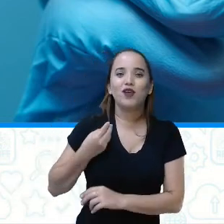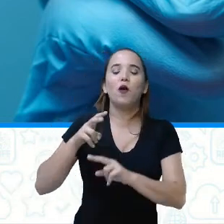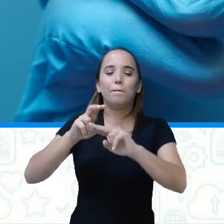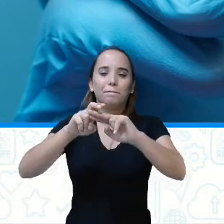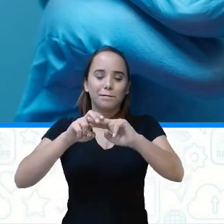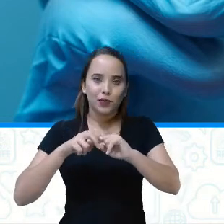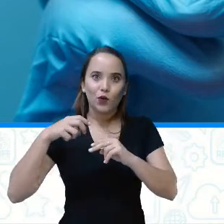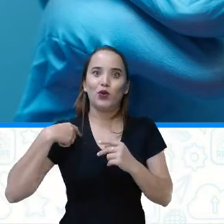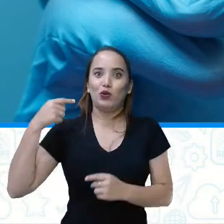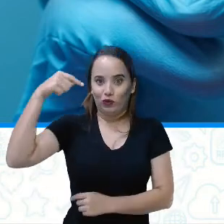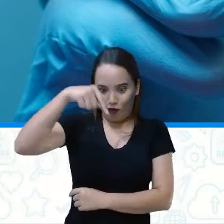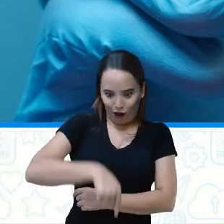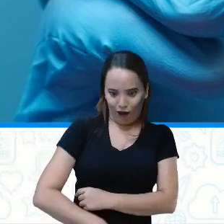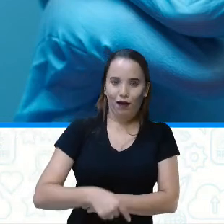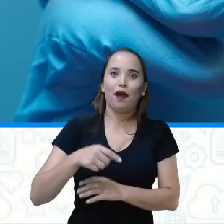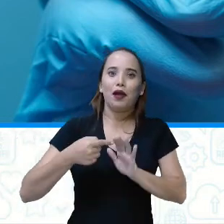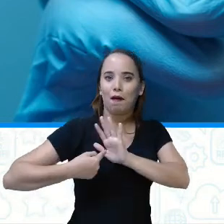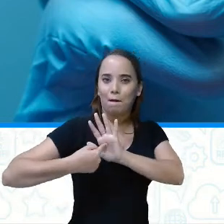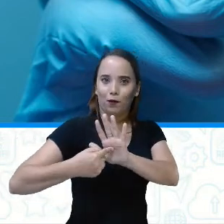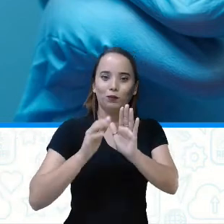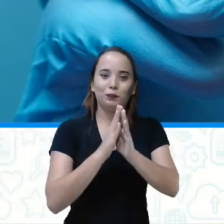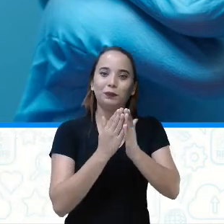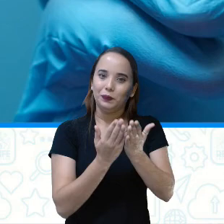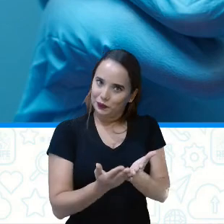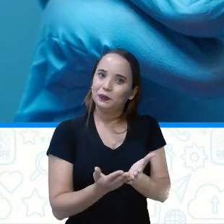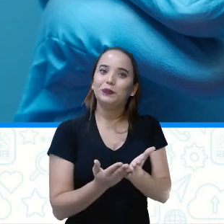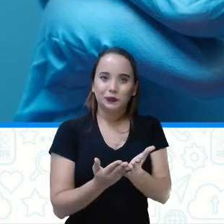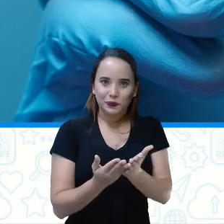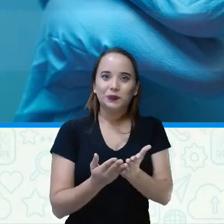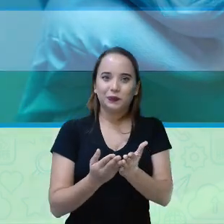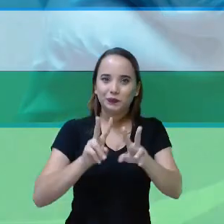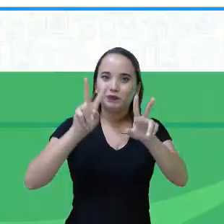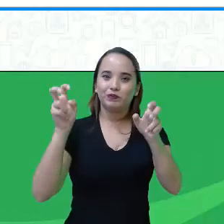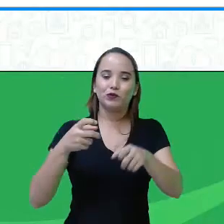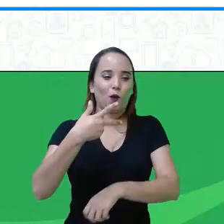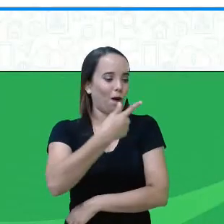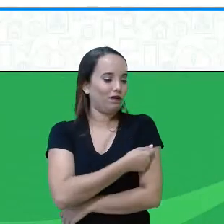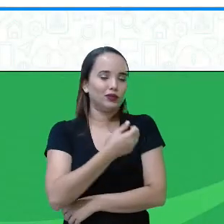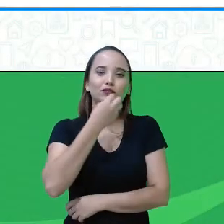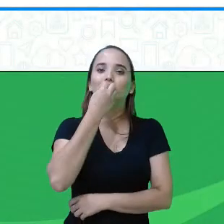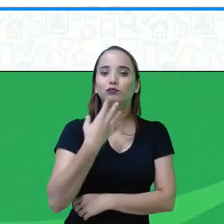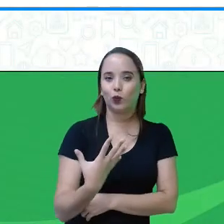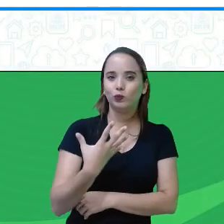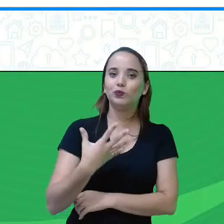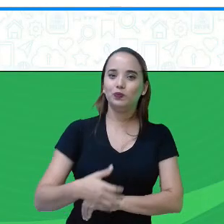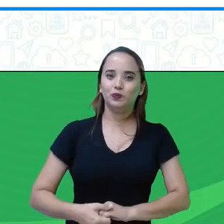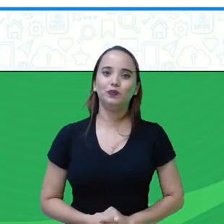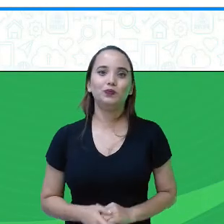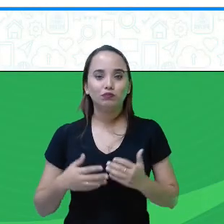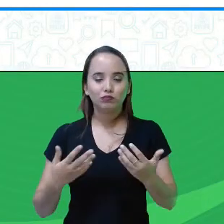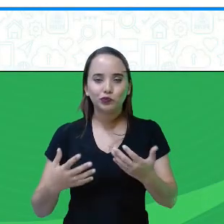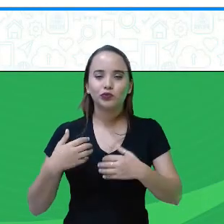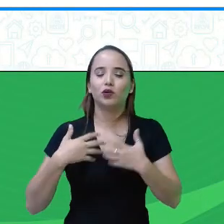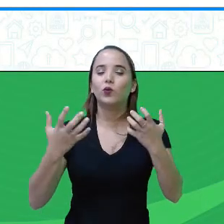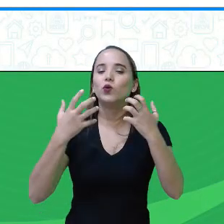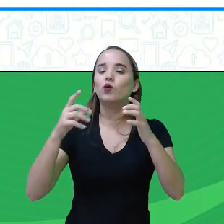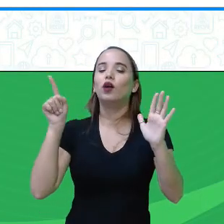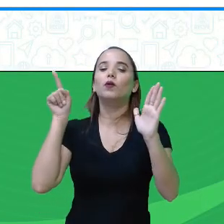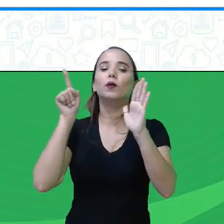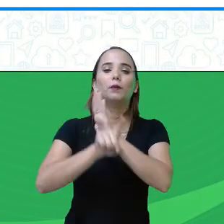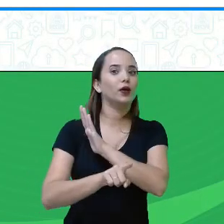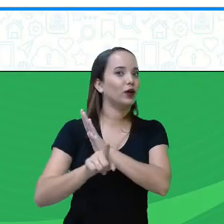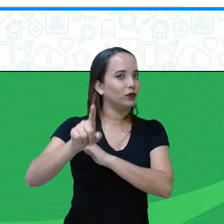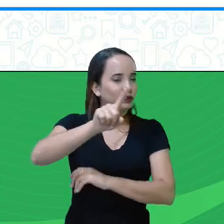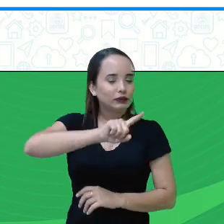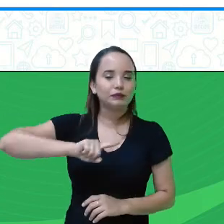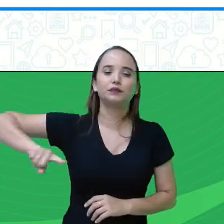estamos trazendo esse livro essa semana para a gente conversar. Vacina é tudo de bom. E aí eu quero deixar uma pergunta para vocês,